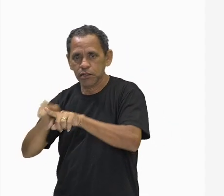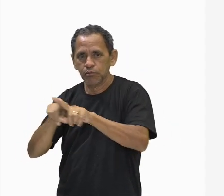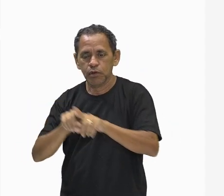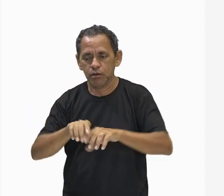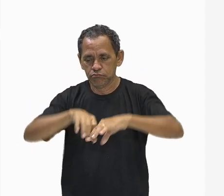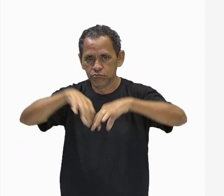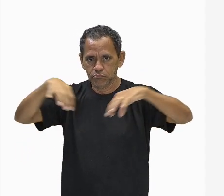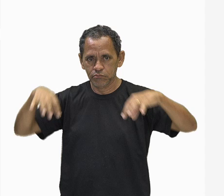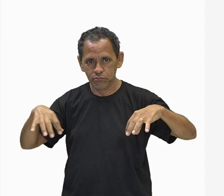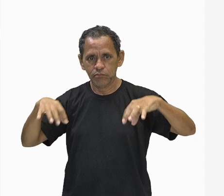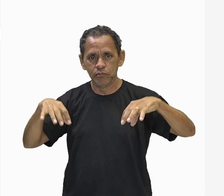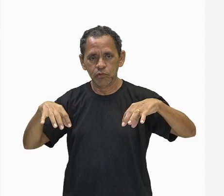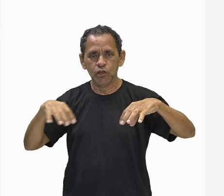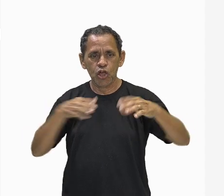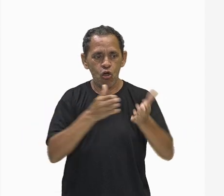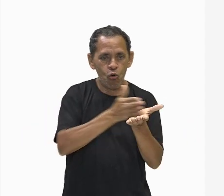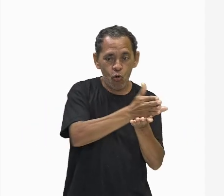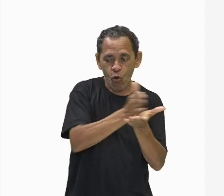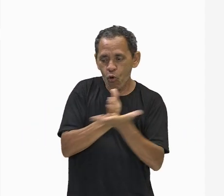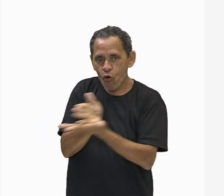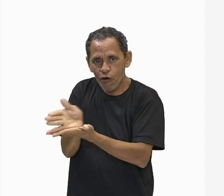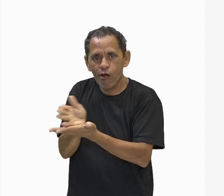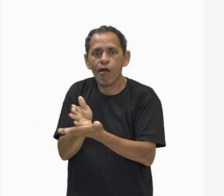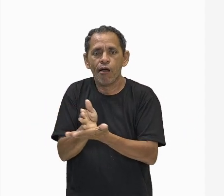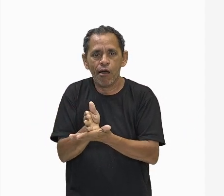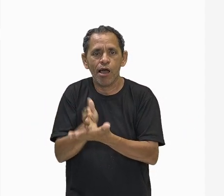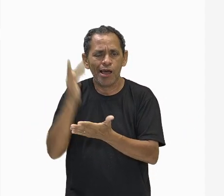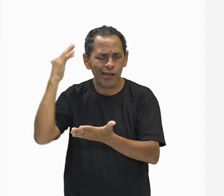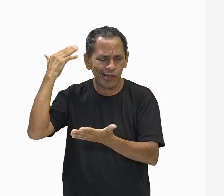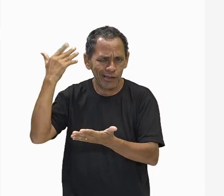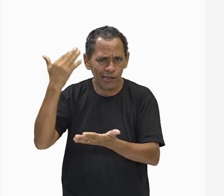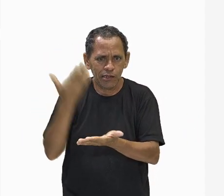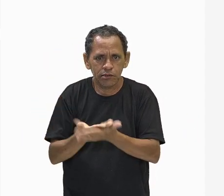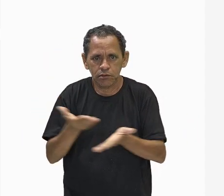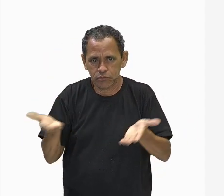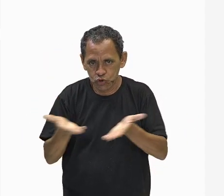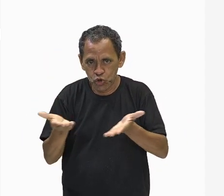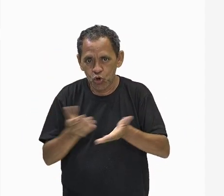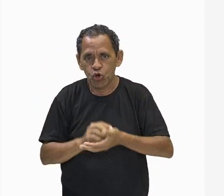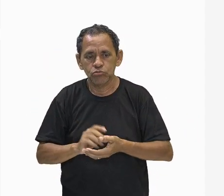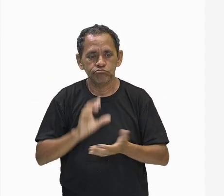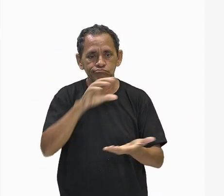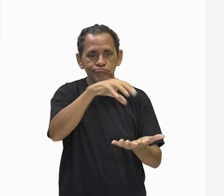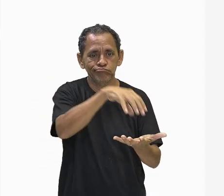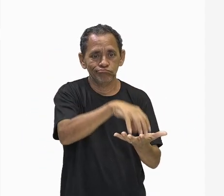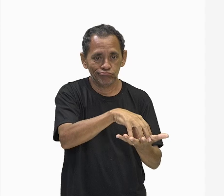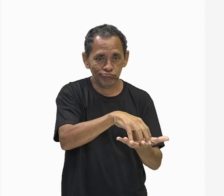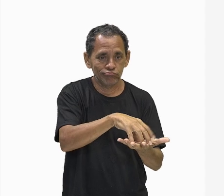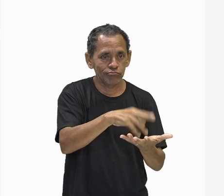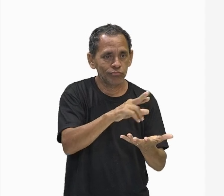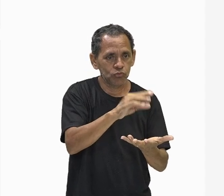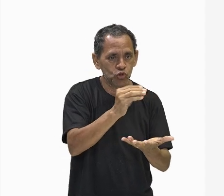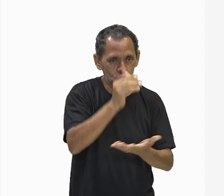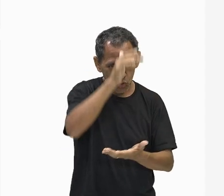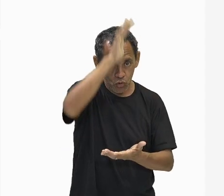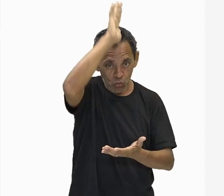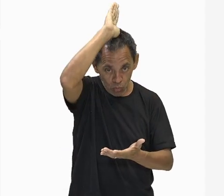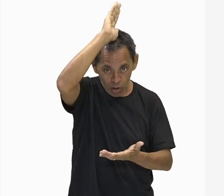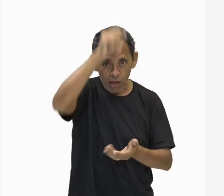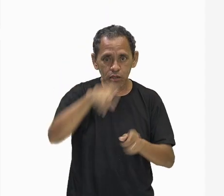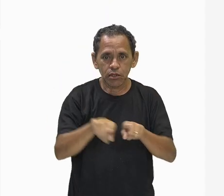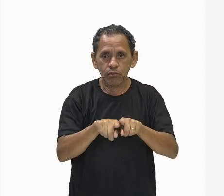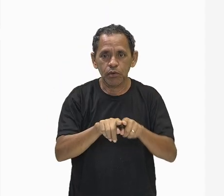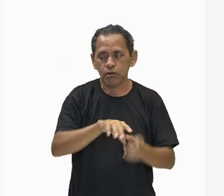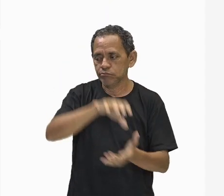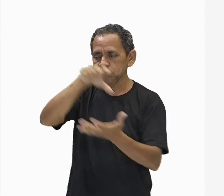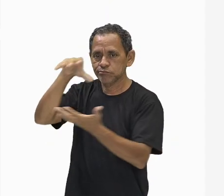religiosas, as quais permanecem até os dias atuais. De um lado, a Igreja Apostólica Romana e